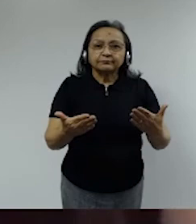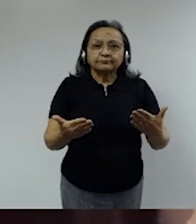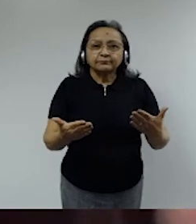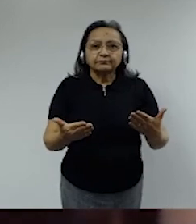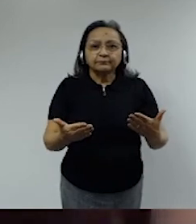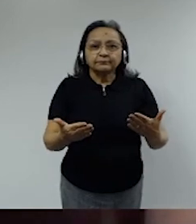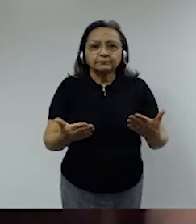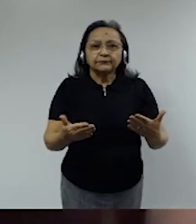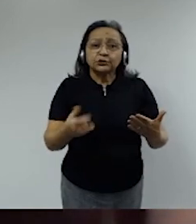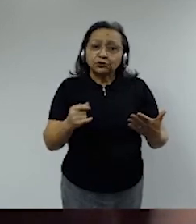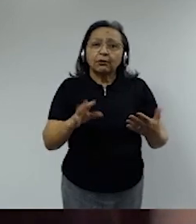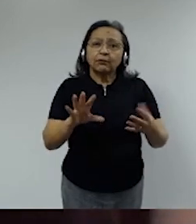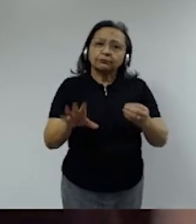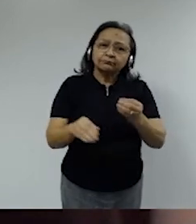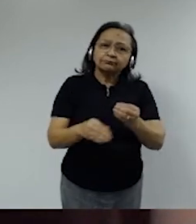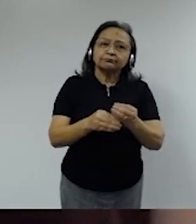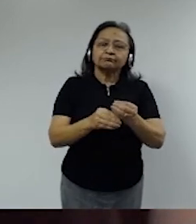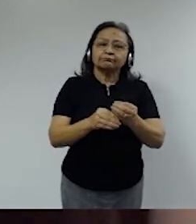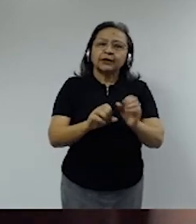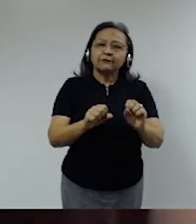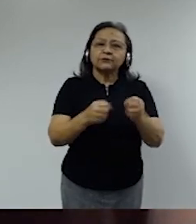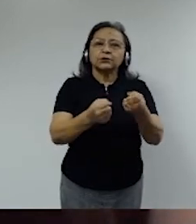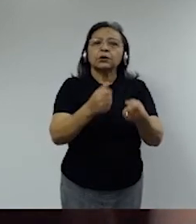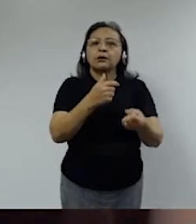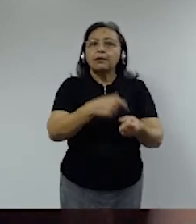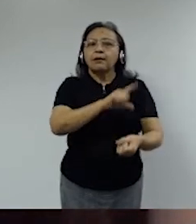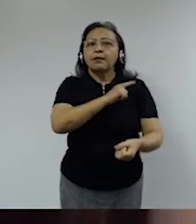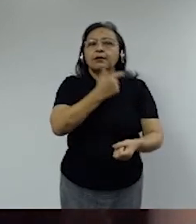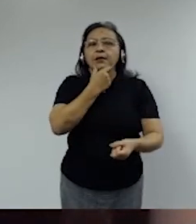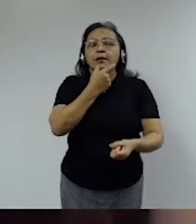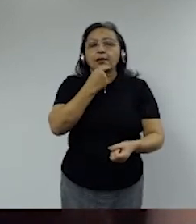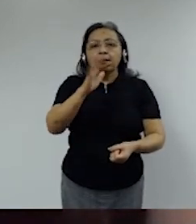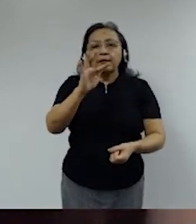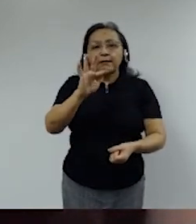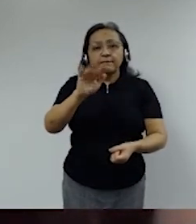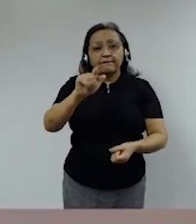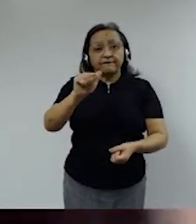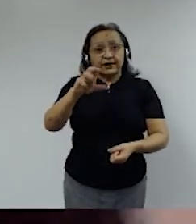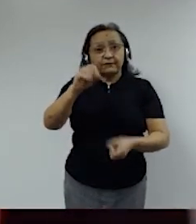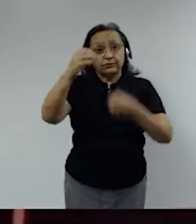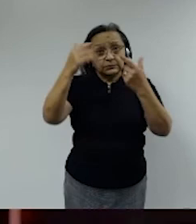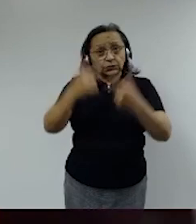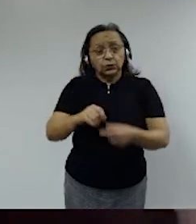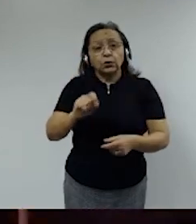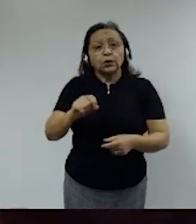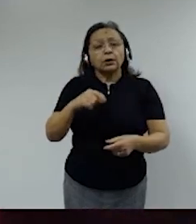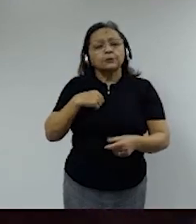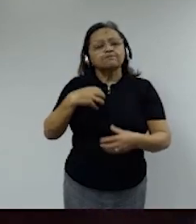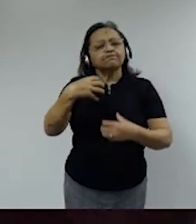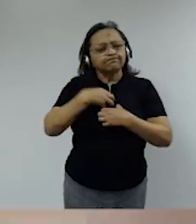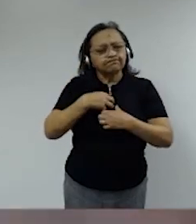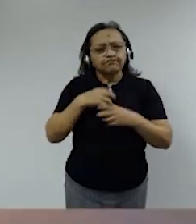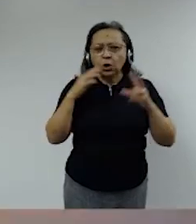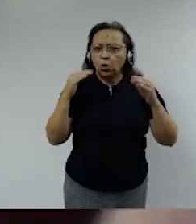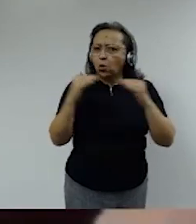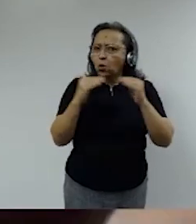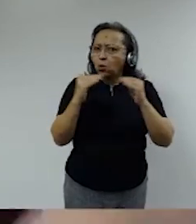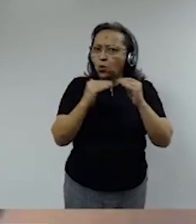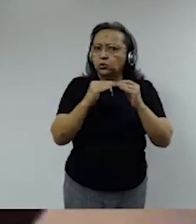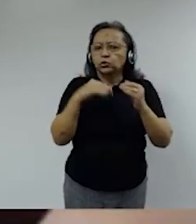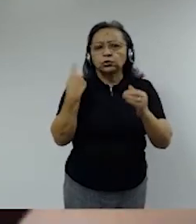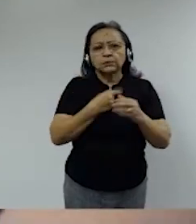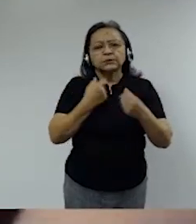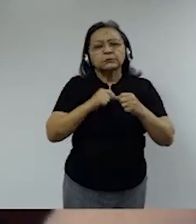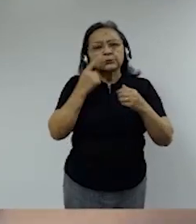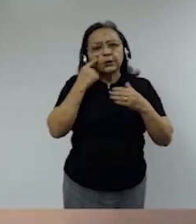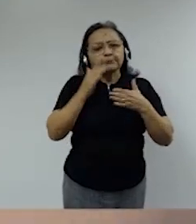só ressaltar e reiterar o que o Flávio falou. Acho que é exatamente isso. Acho que a gente tem que trilhar agora um caminho ao retorno, né, das